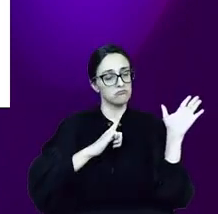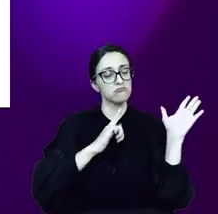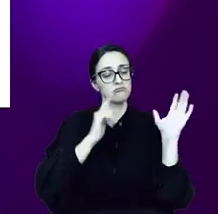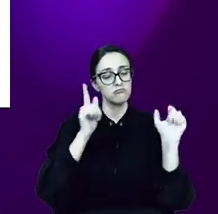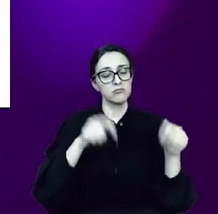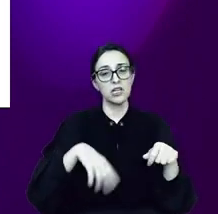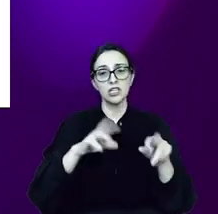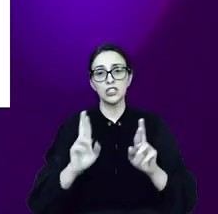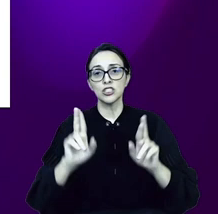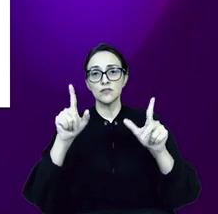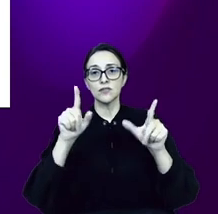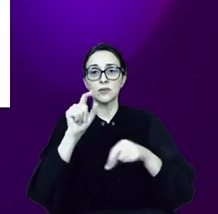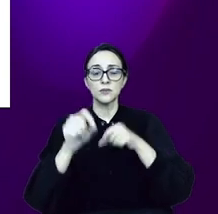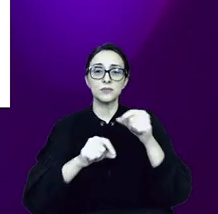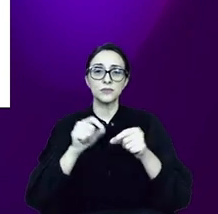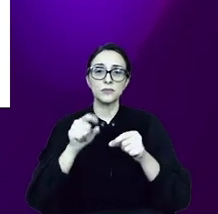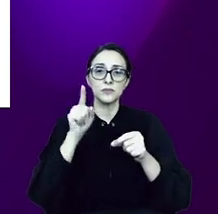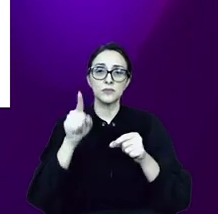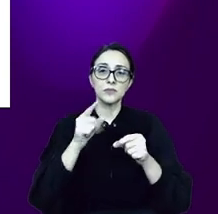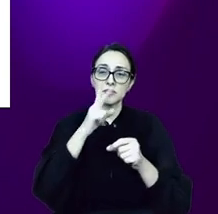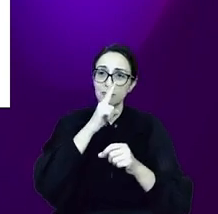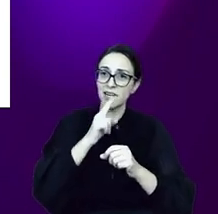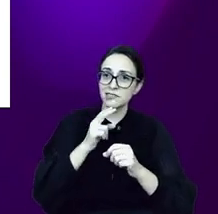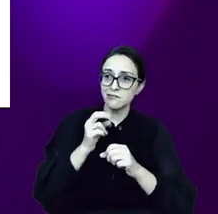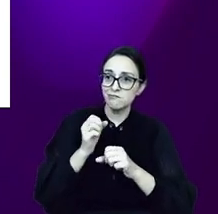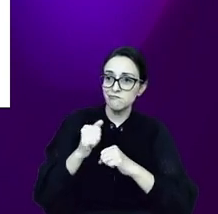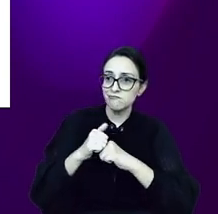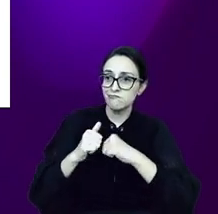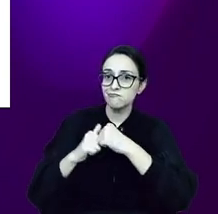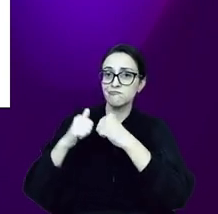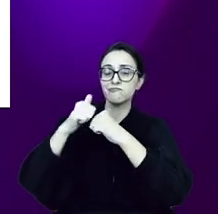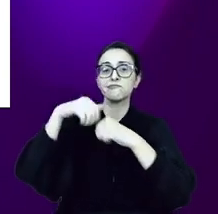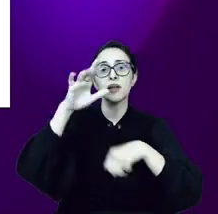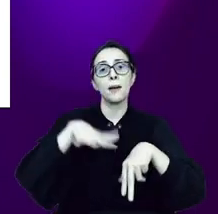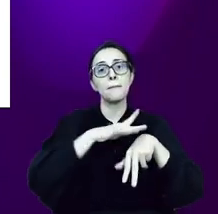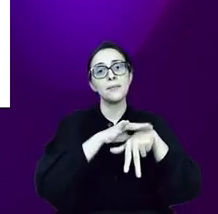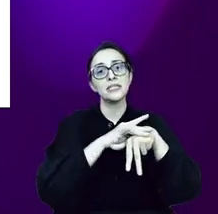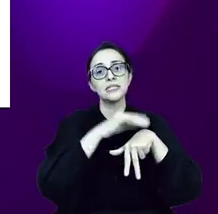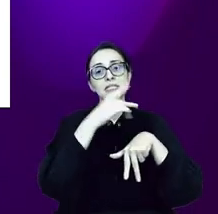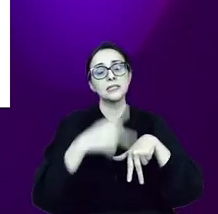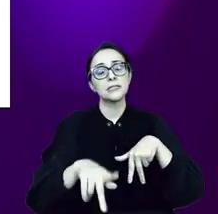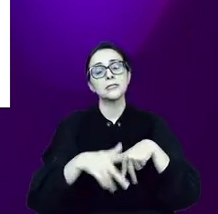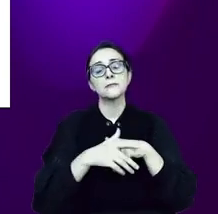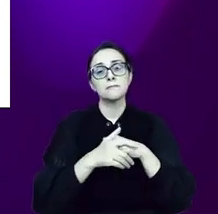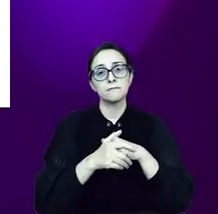grande diferença, como eu falei, é que é uma construção de muitos pacientes